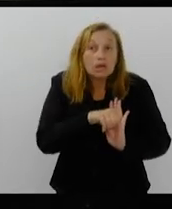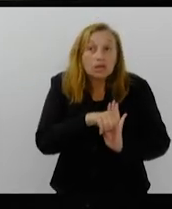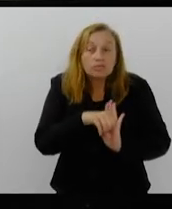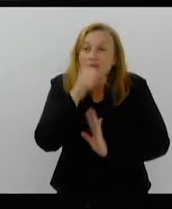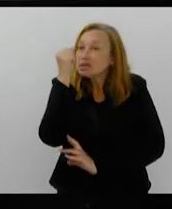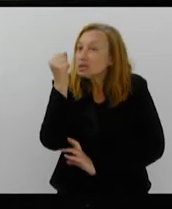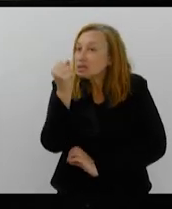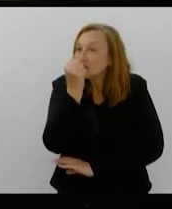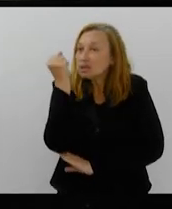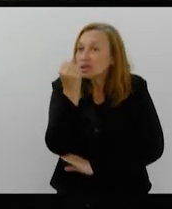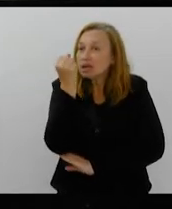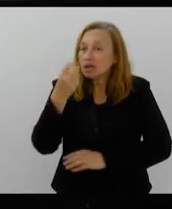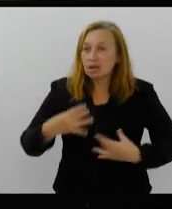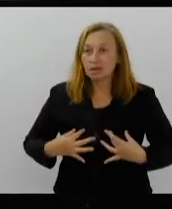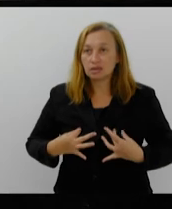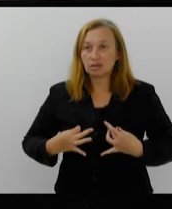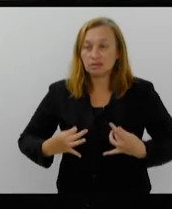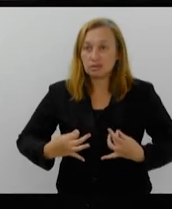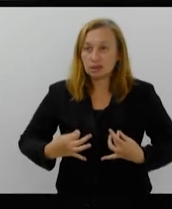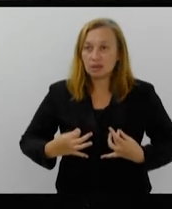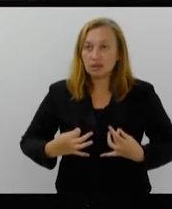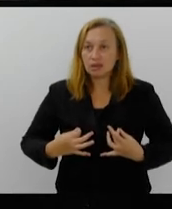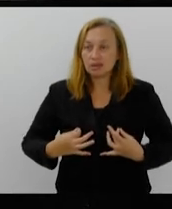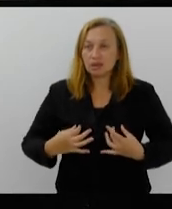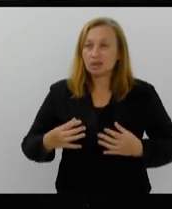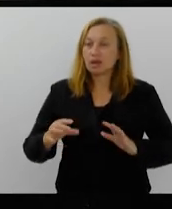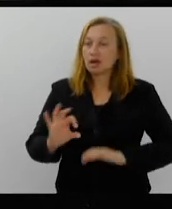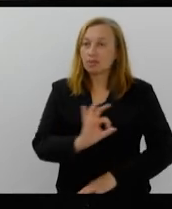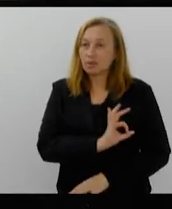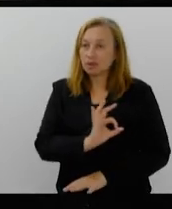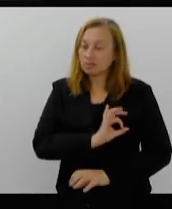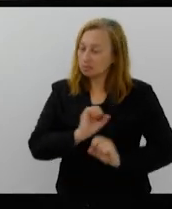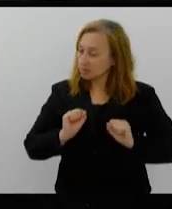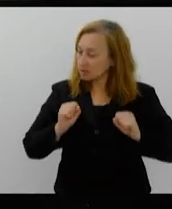entrega voluntariamente à polícia para se defender.